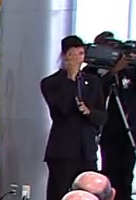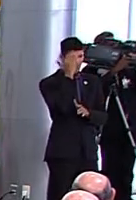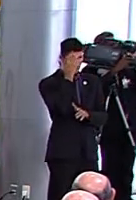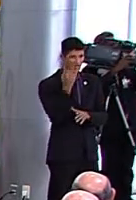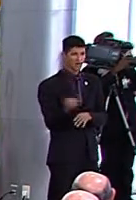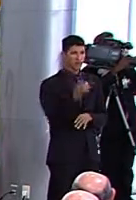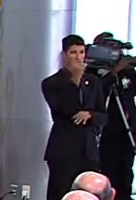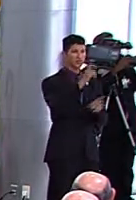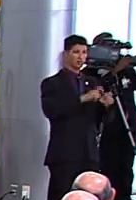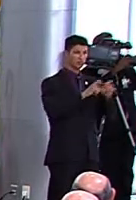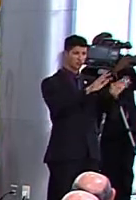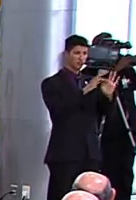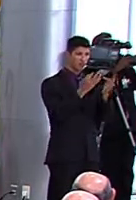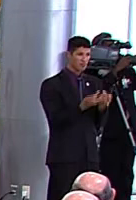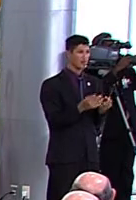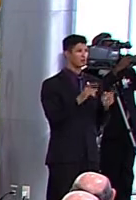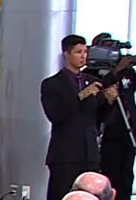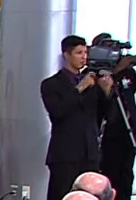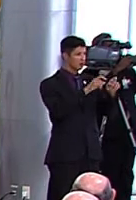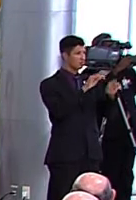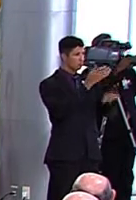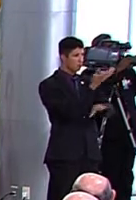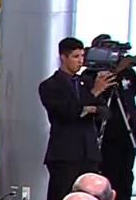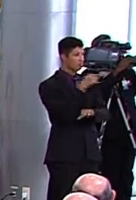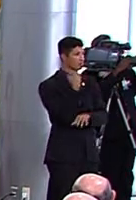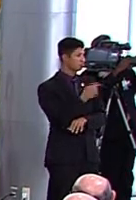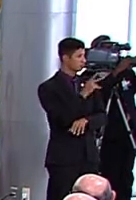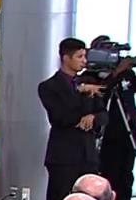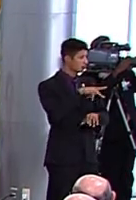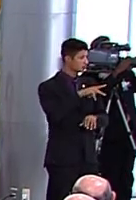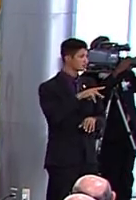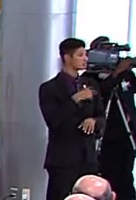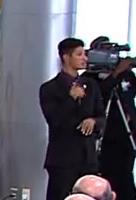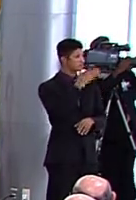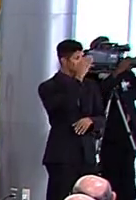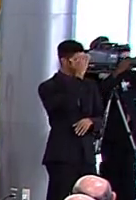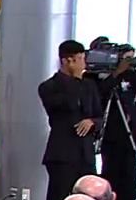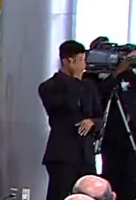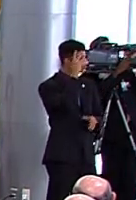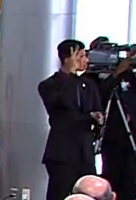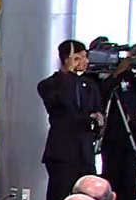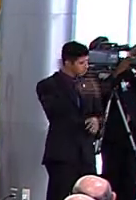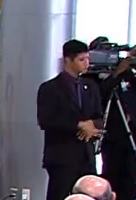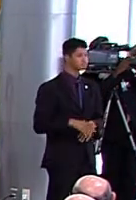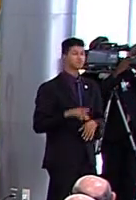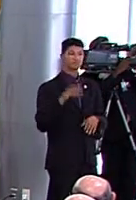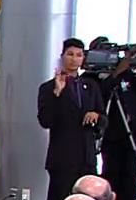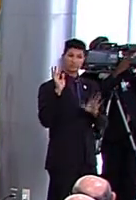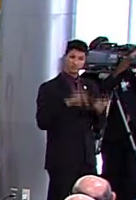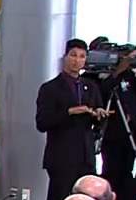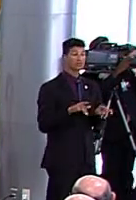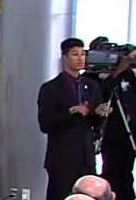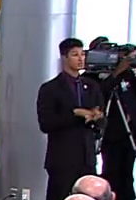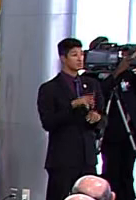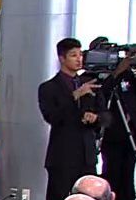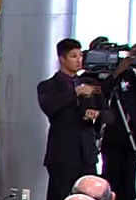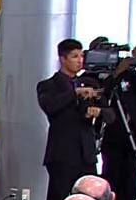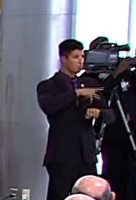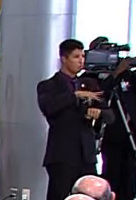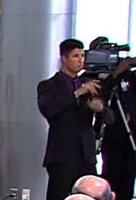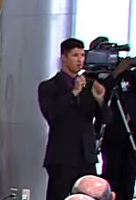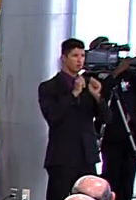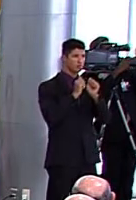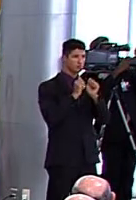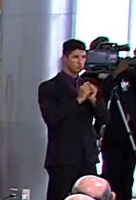da agricultura familiar e da reforma agrária no nosso país, entendam de uma vez por todas que um país com